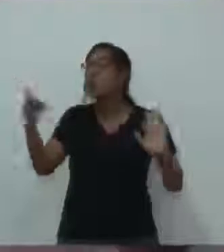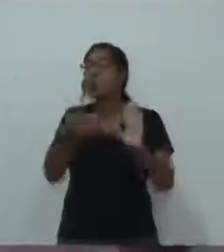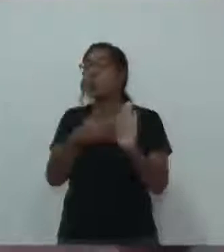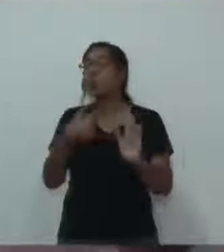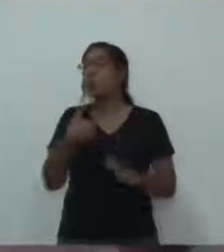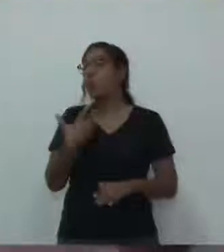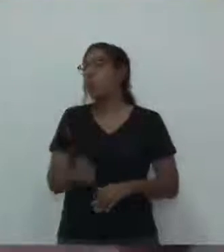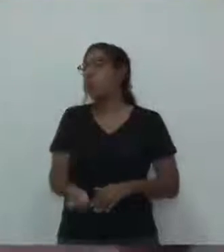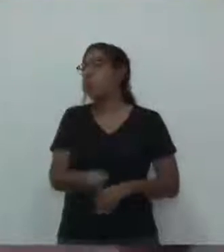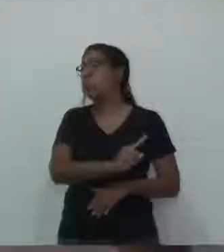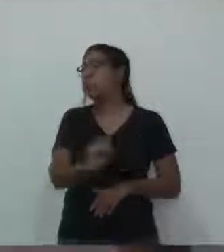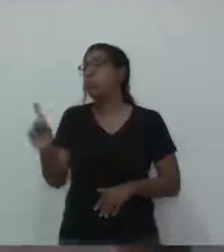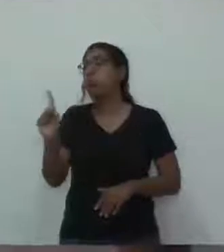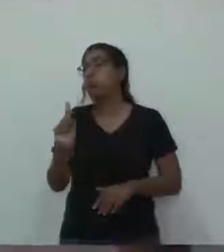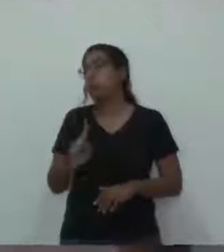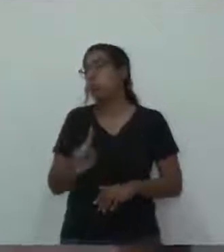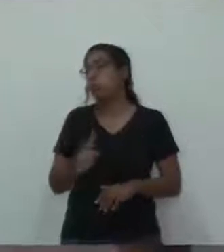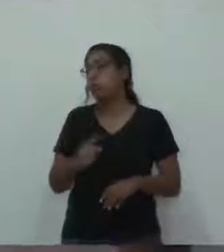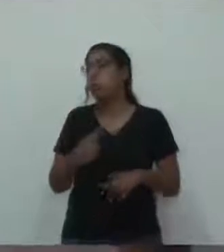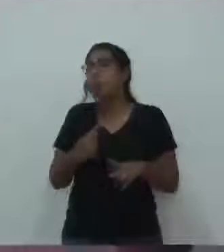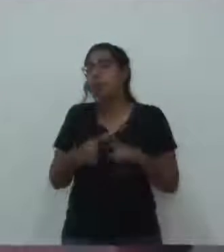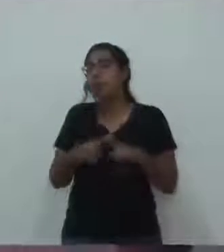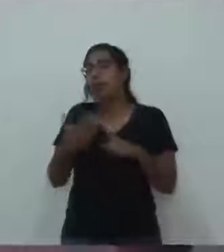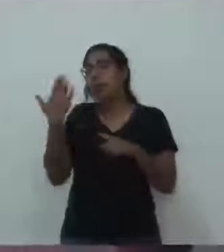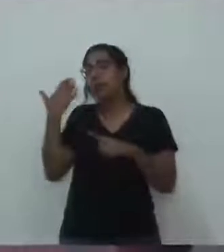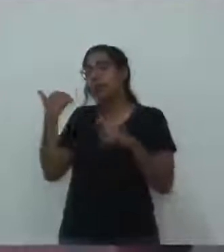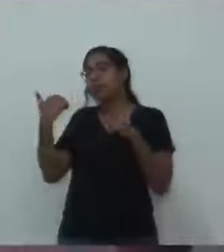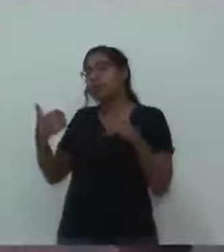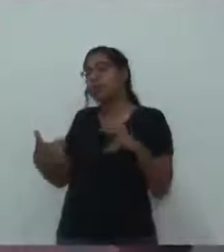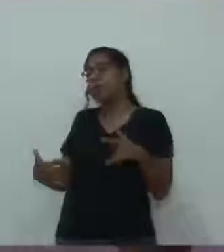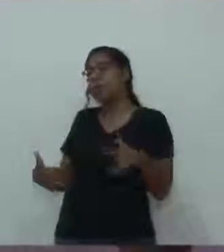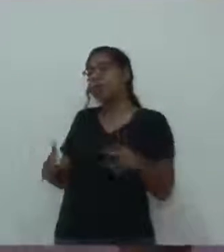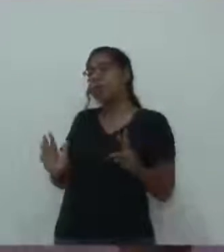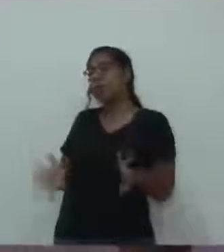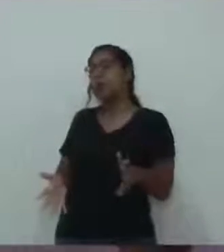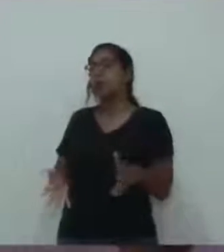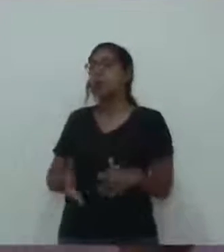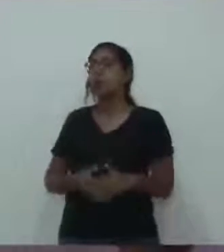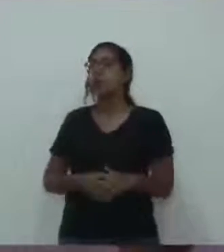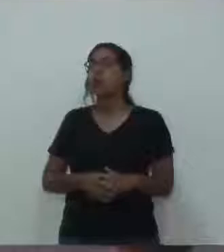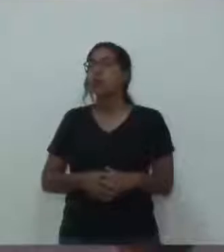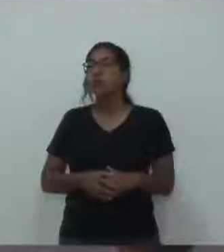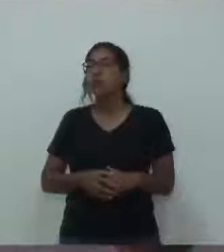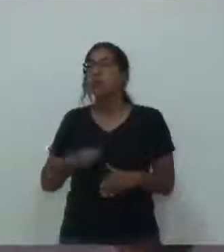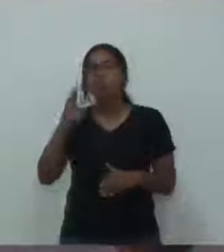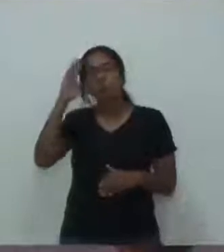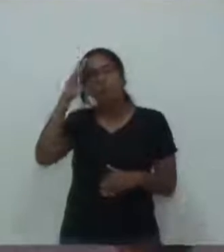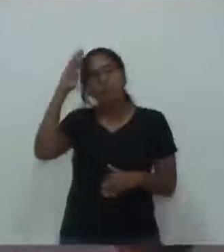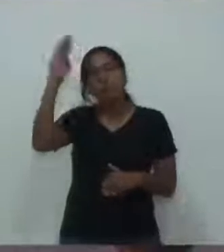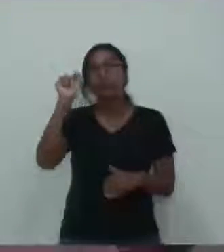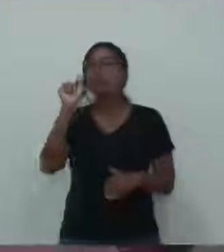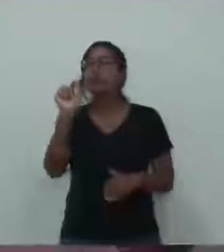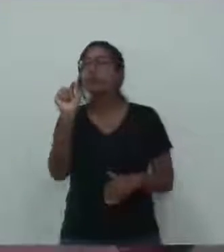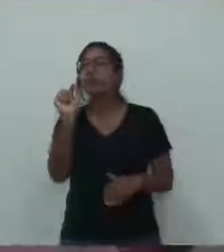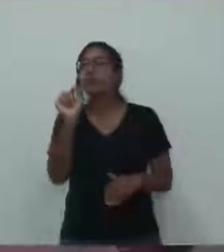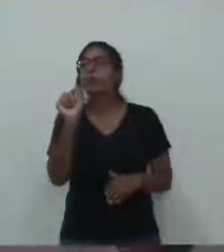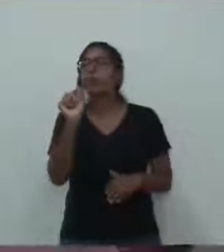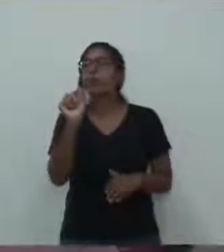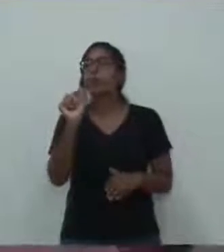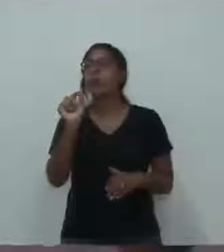PLC 2, tá? Por todos aqueles motivos que eu falei, né? Especialmente pela questão da falta